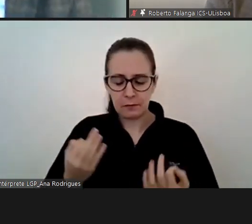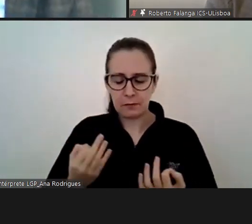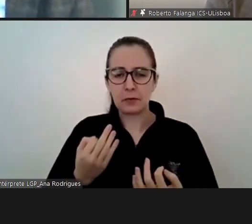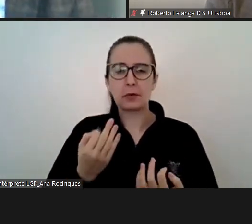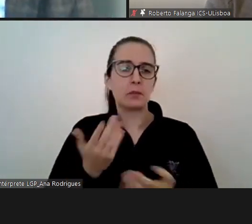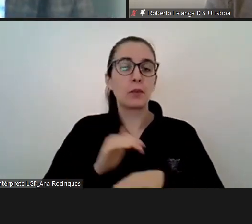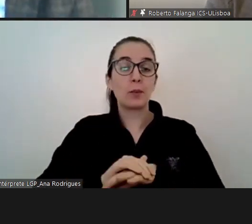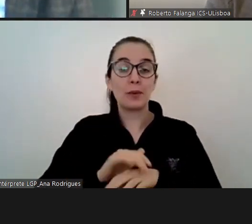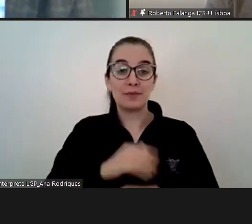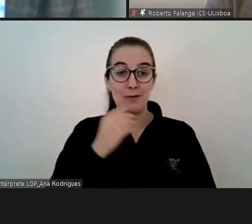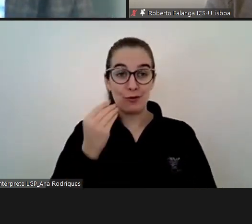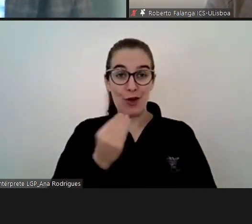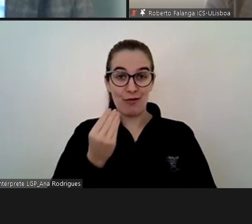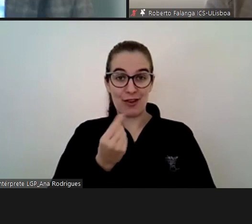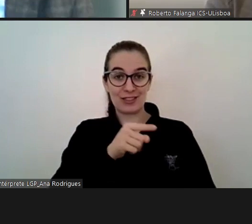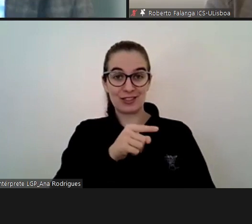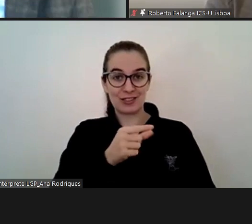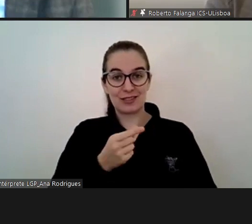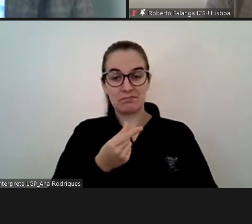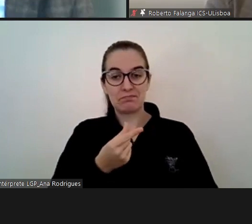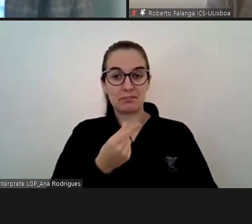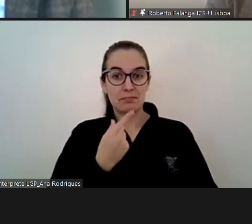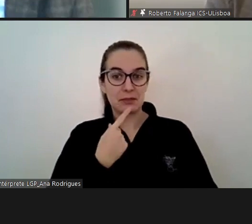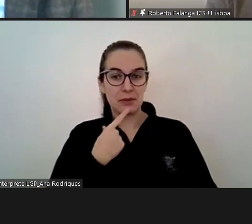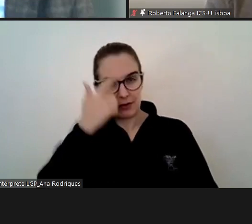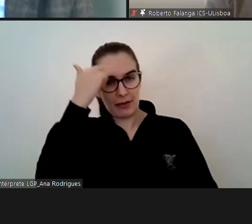jovens acolherem essa ideia de